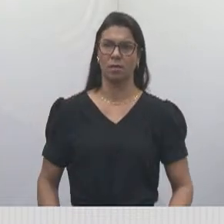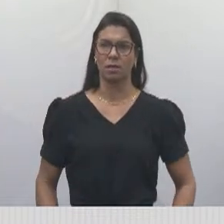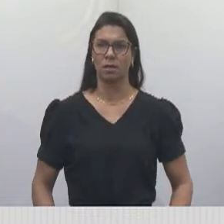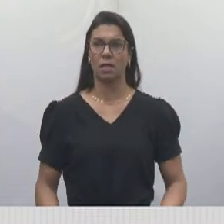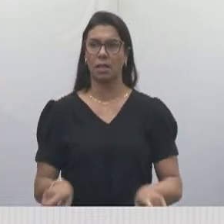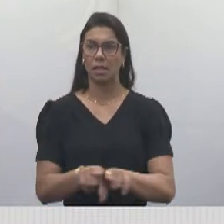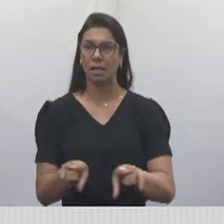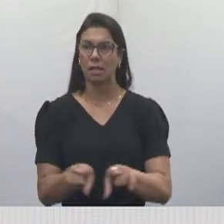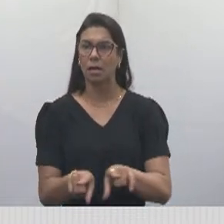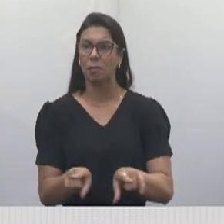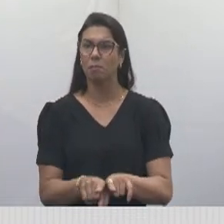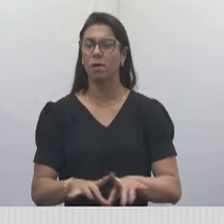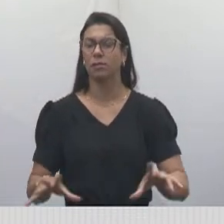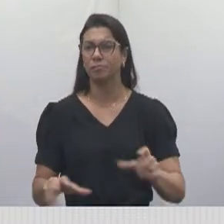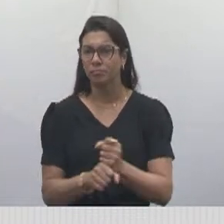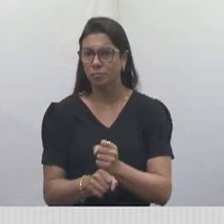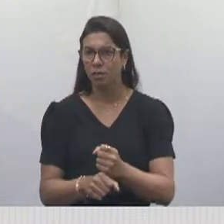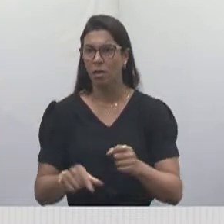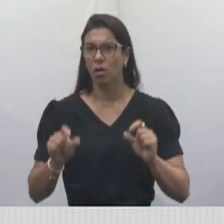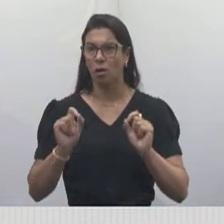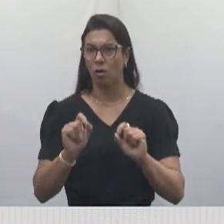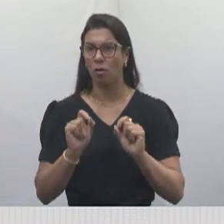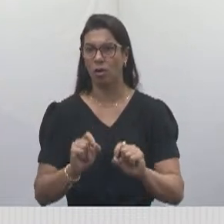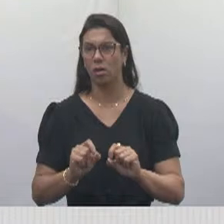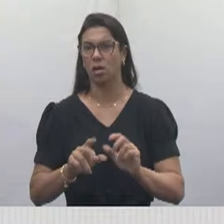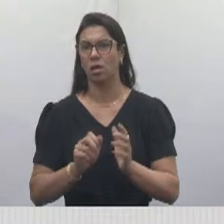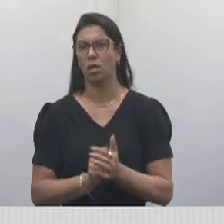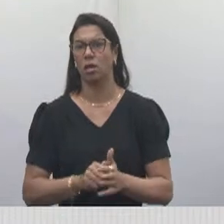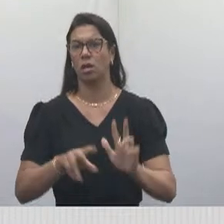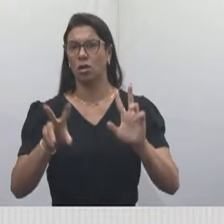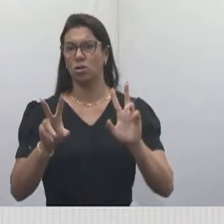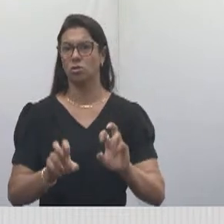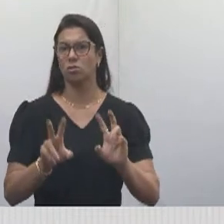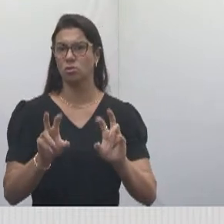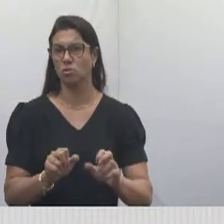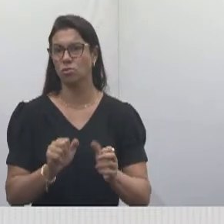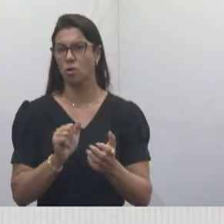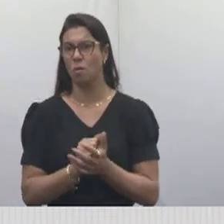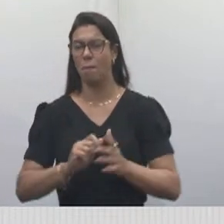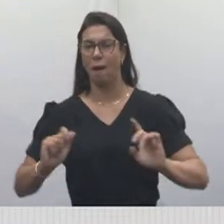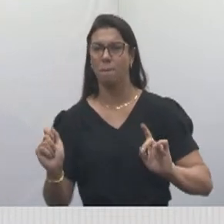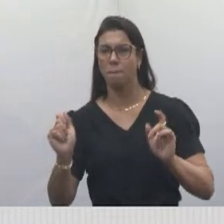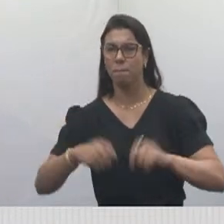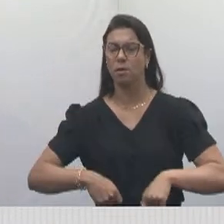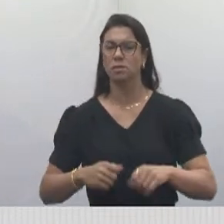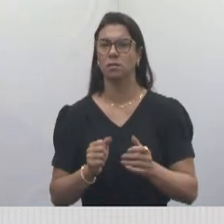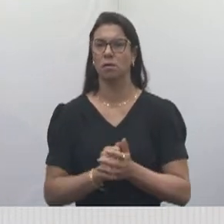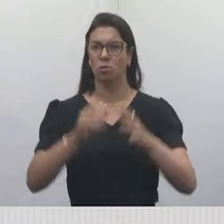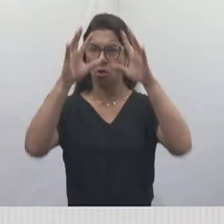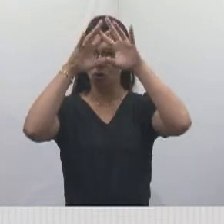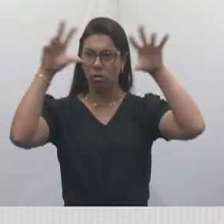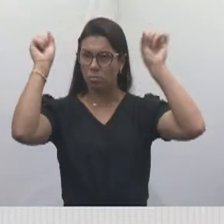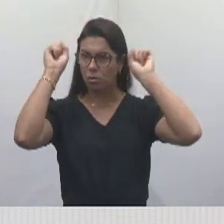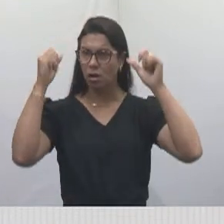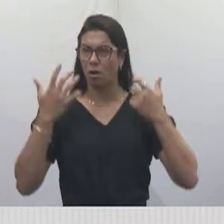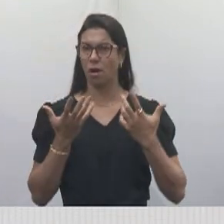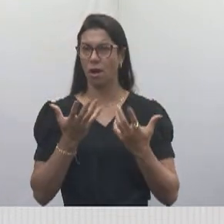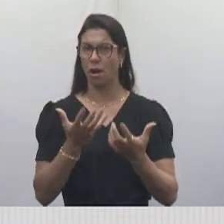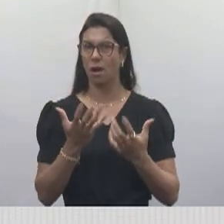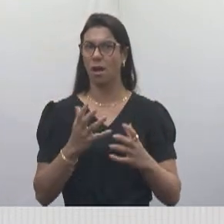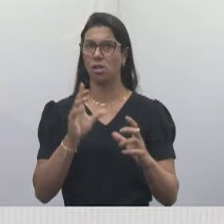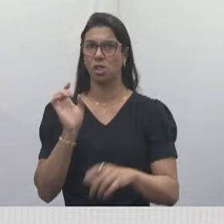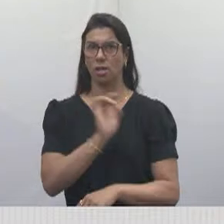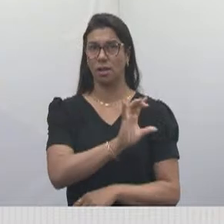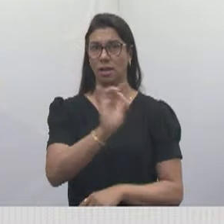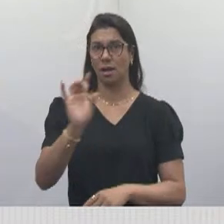gente analisa em razão da eficiência que o tribunal quer dos municípios. O primeiro